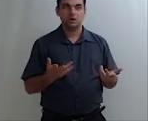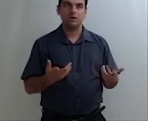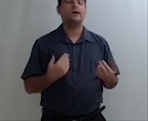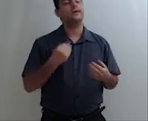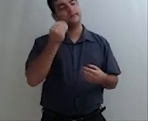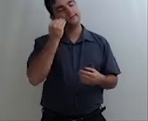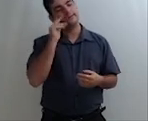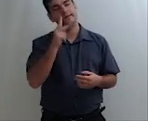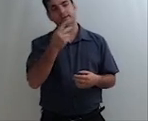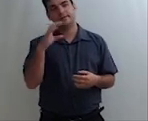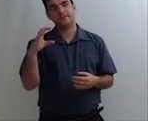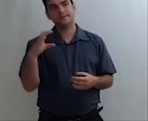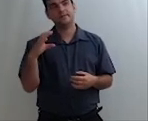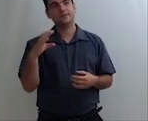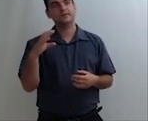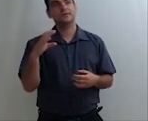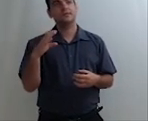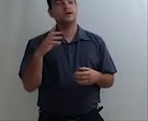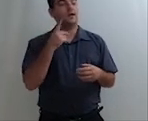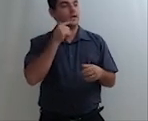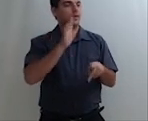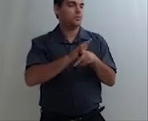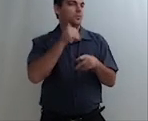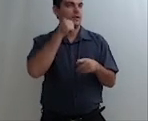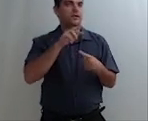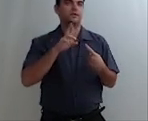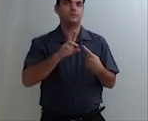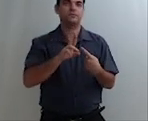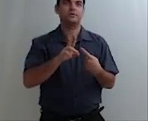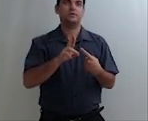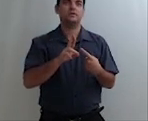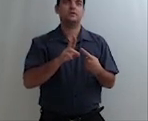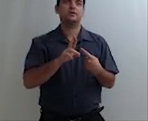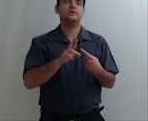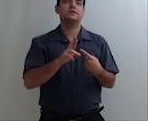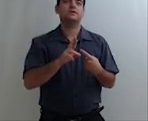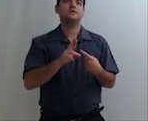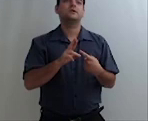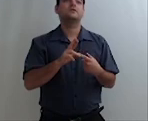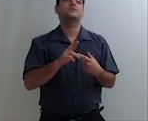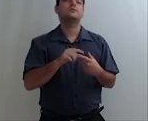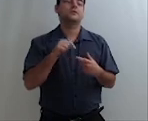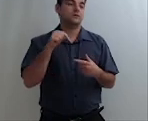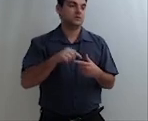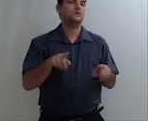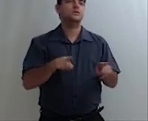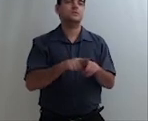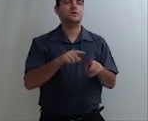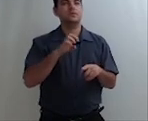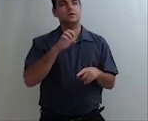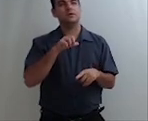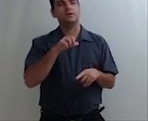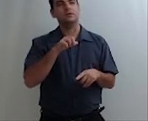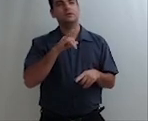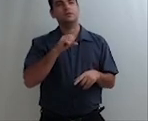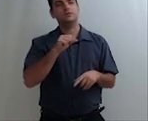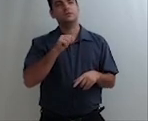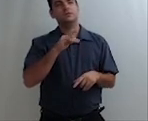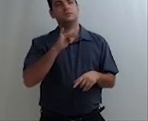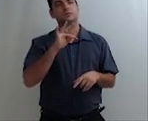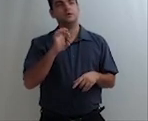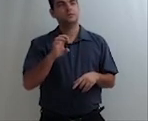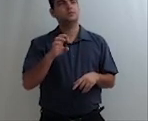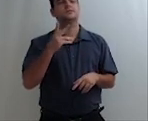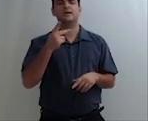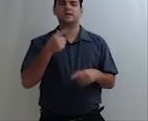e a a relatora do que hoje Já Foi questionado nessa coa D Elizabete ela